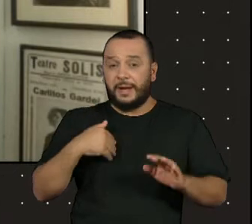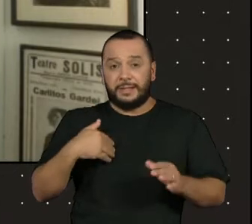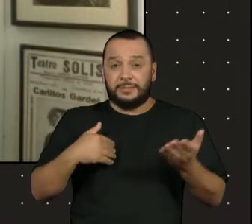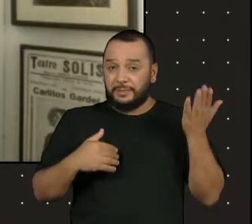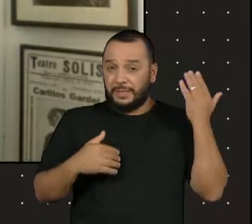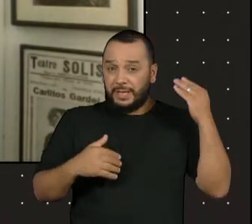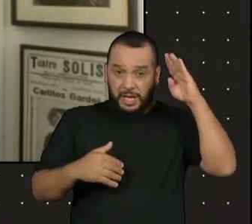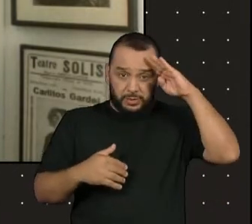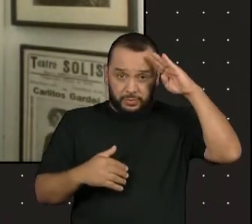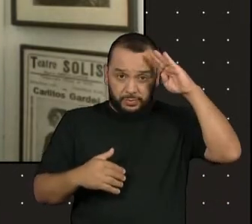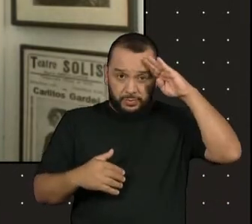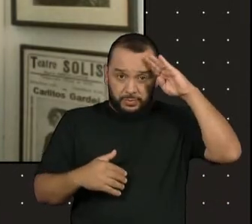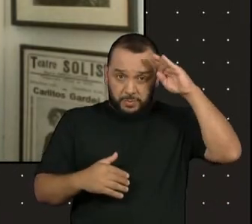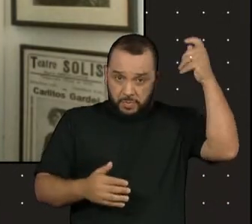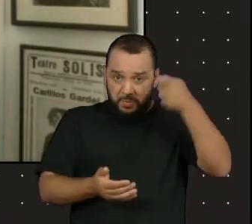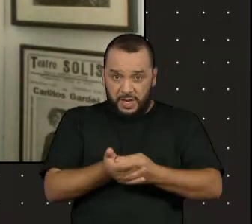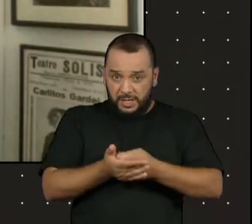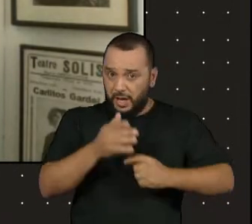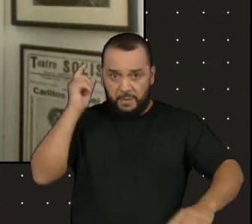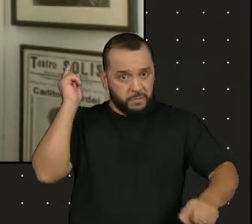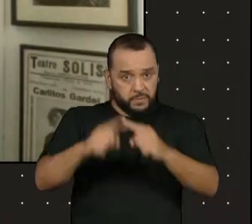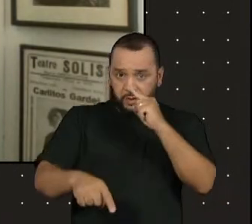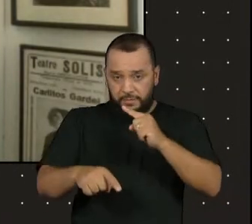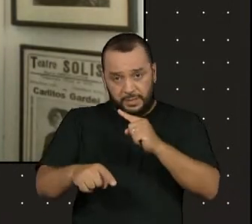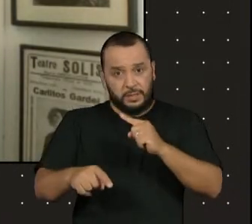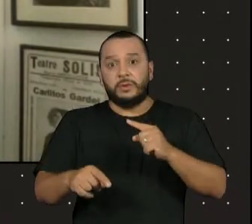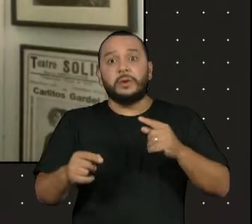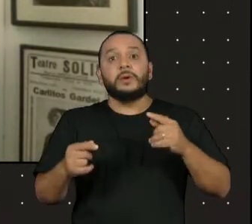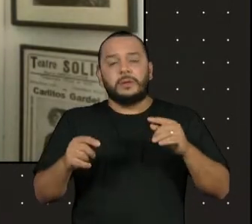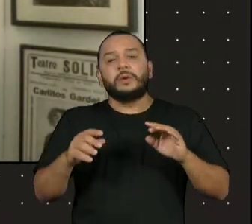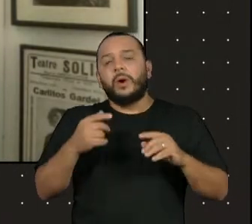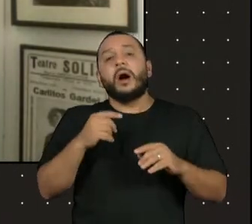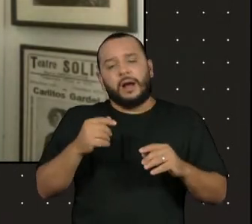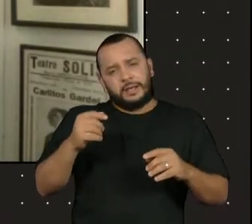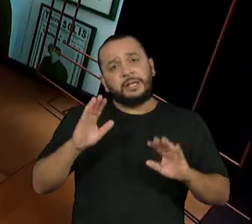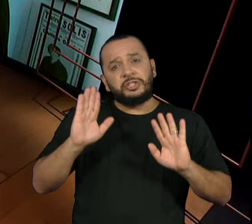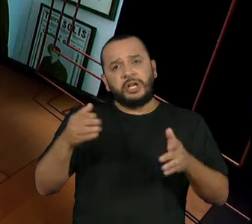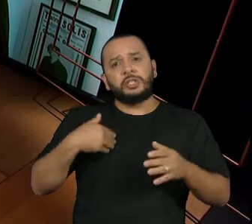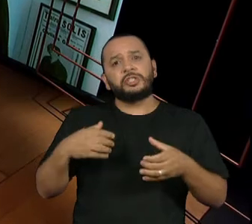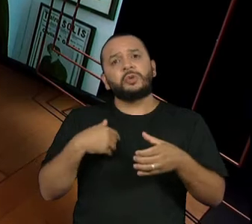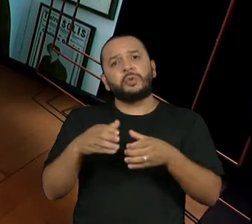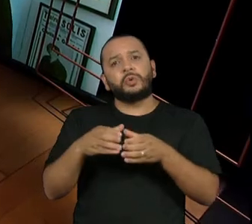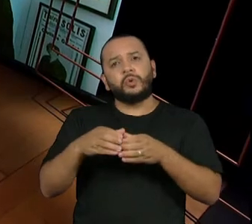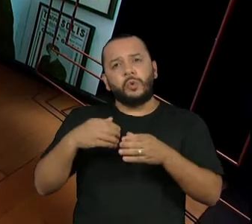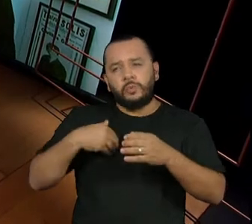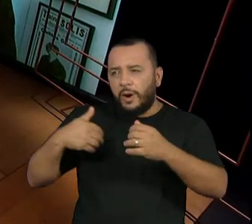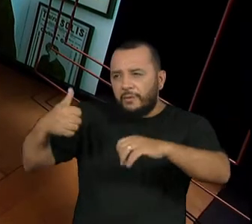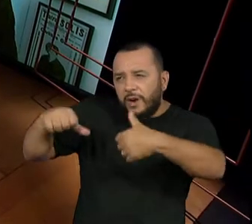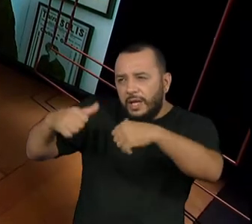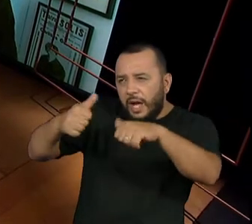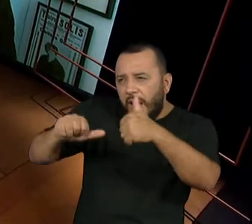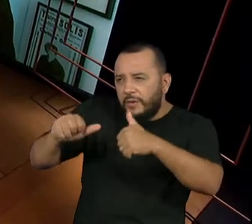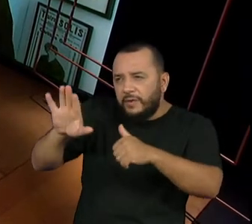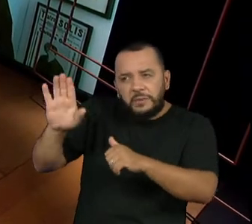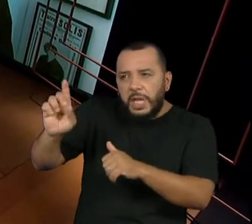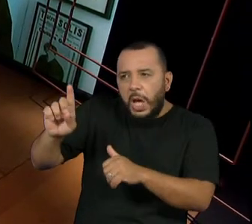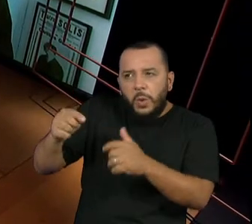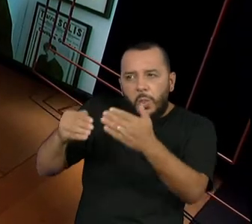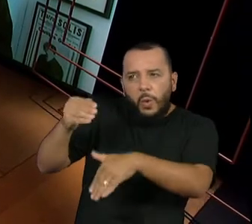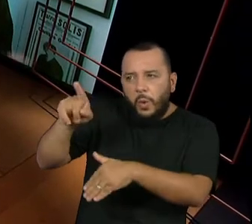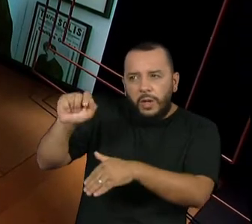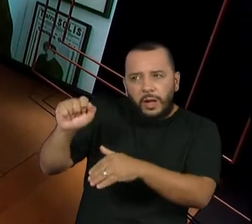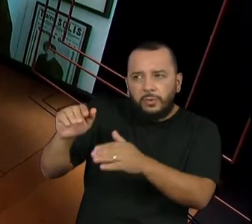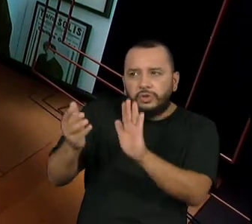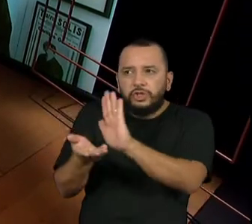pedir a bênção para a censura. Tinha um censor que ia lá, olhava, assistia o espetáculo, cortava o que achava que tinha que